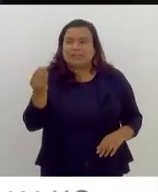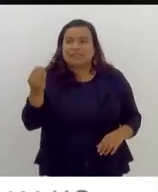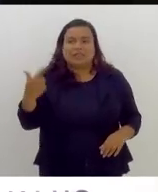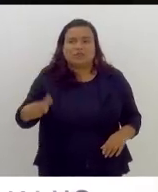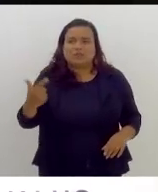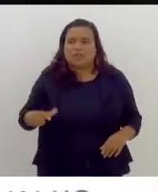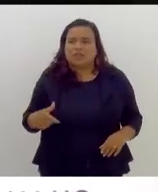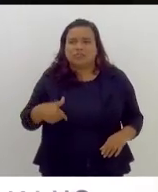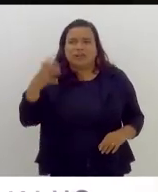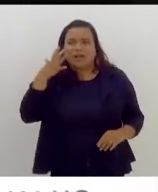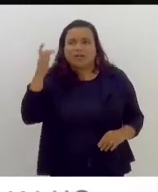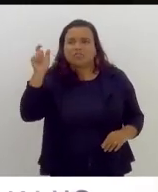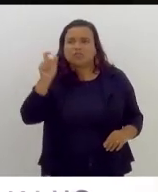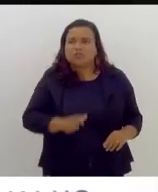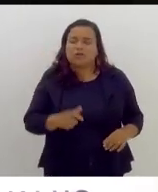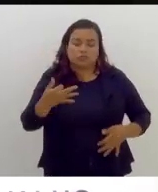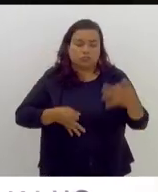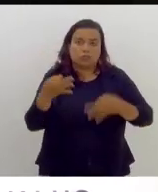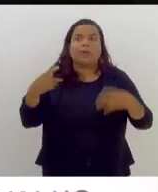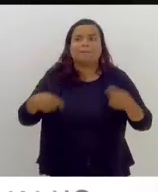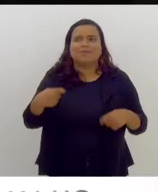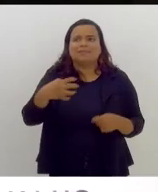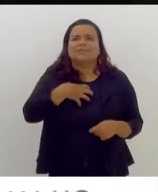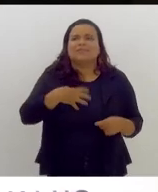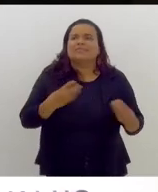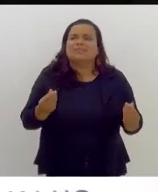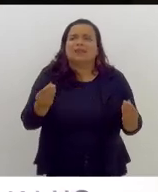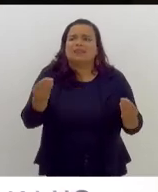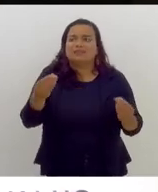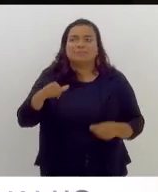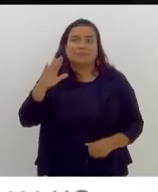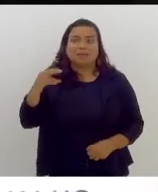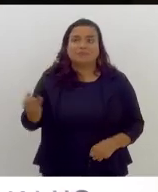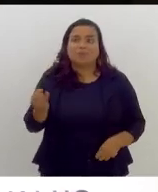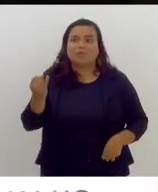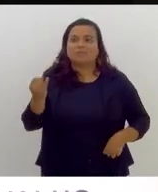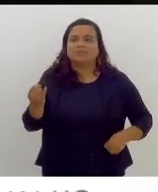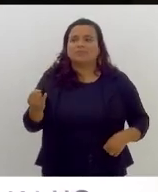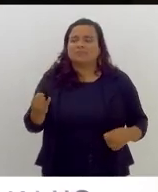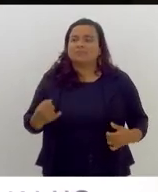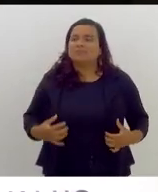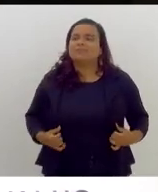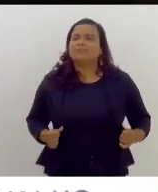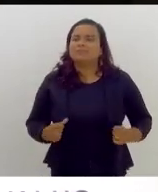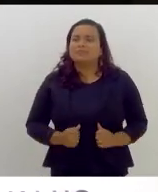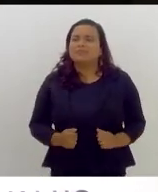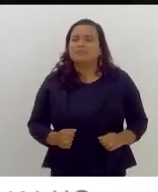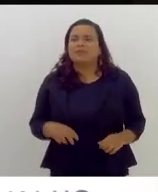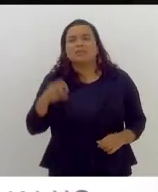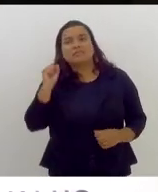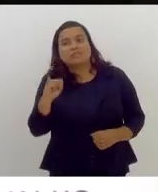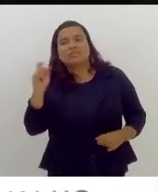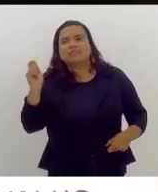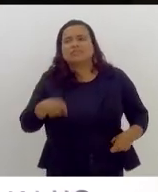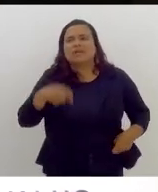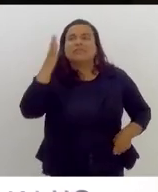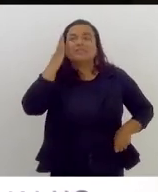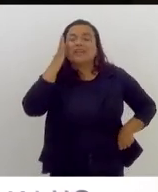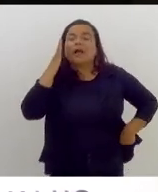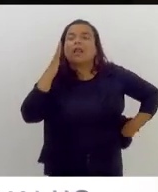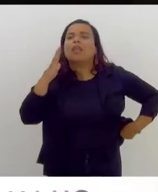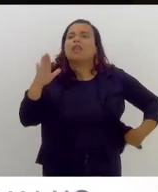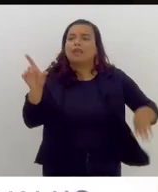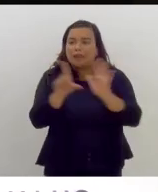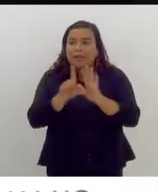E eu acho que para o cara ser um julgador, ele tem que ter, acima de tudo, sensibilidade. Se possível, entender um pouquinho de lei. Se